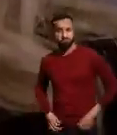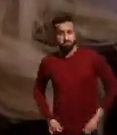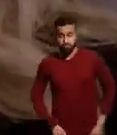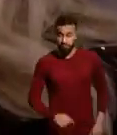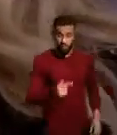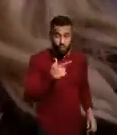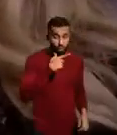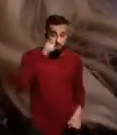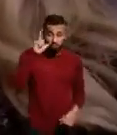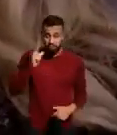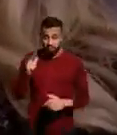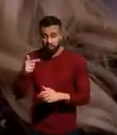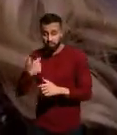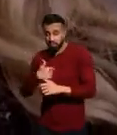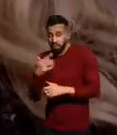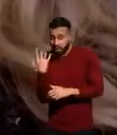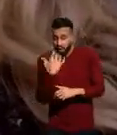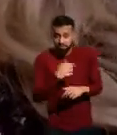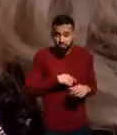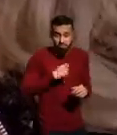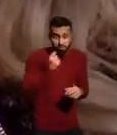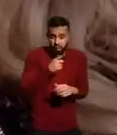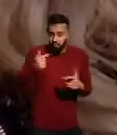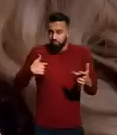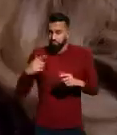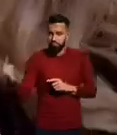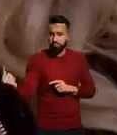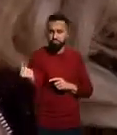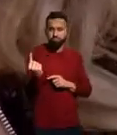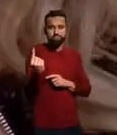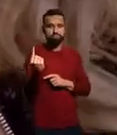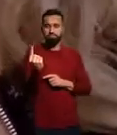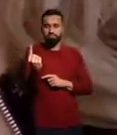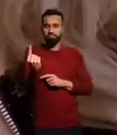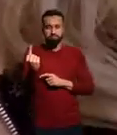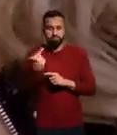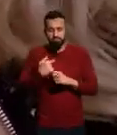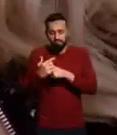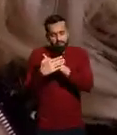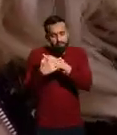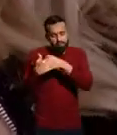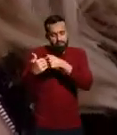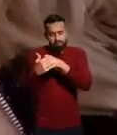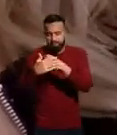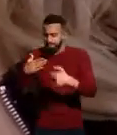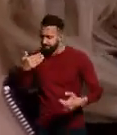fingir. Ontem foi engraçado, você aproximou, com ternura